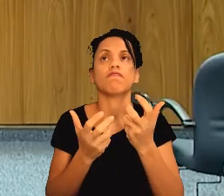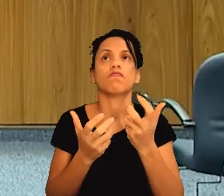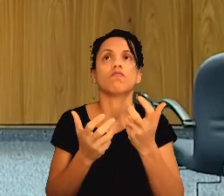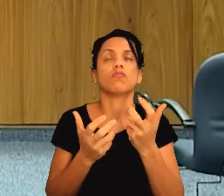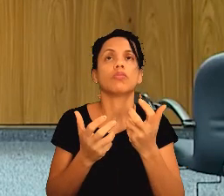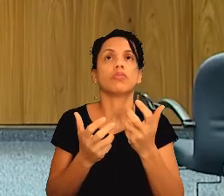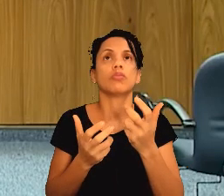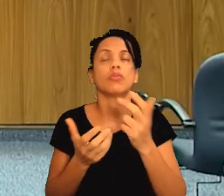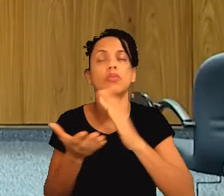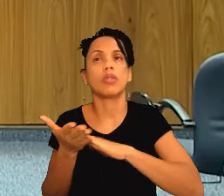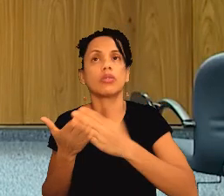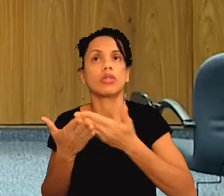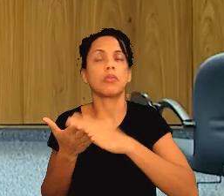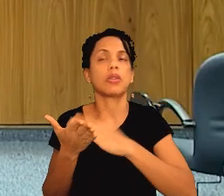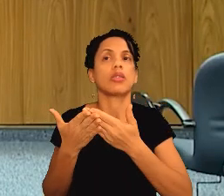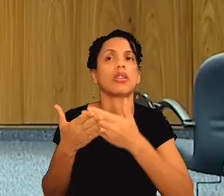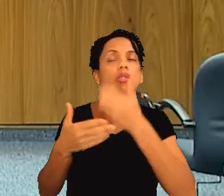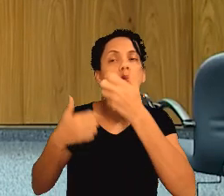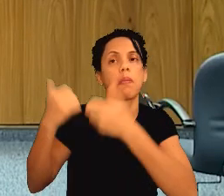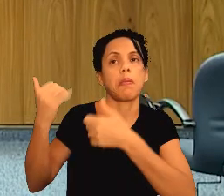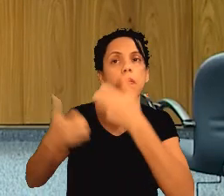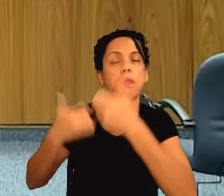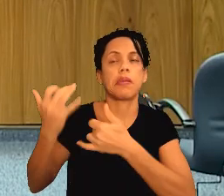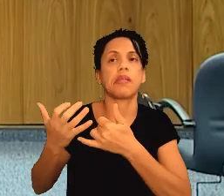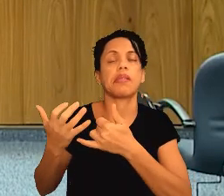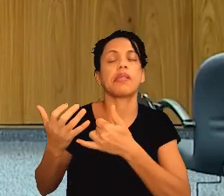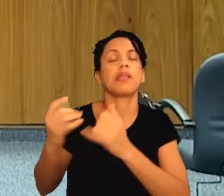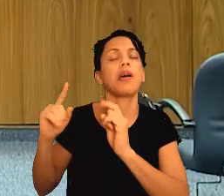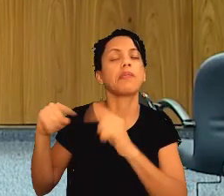tornar essa interpretação abusiva